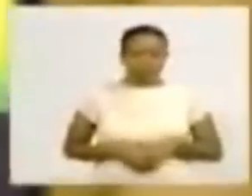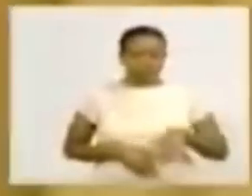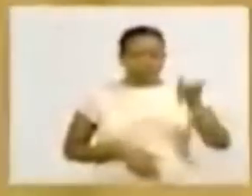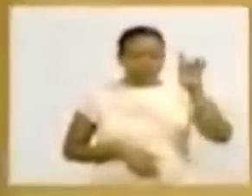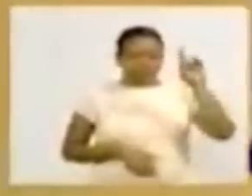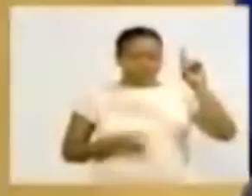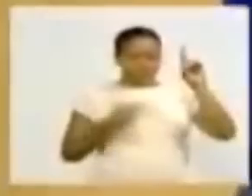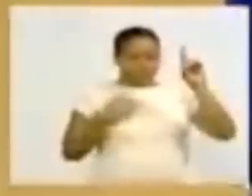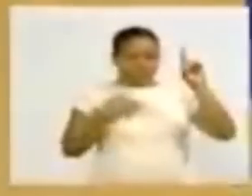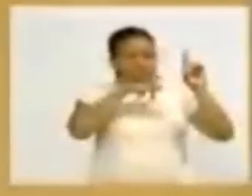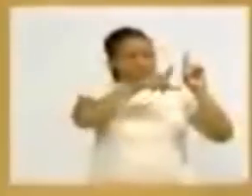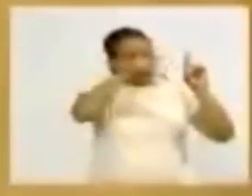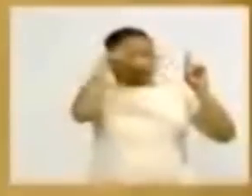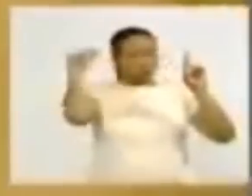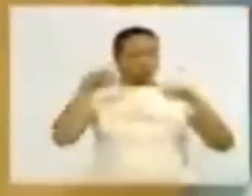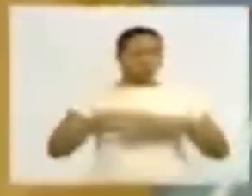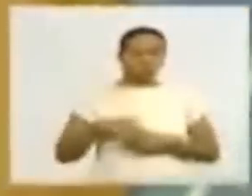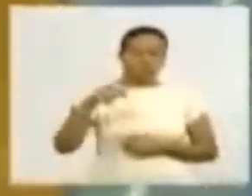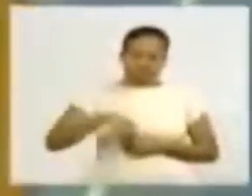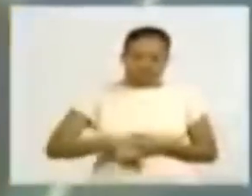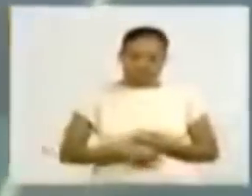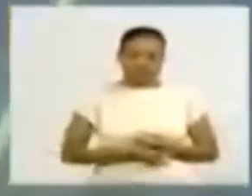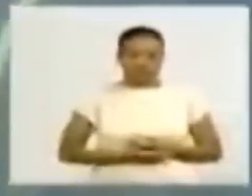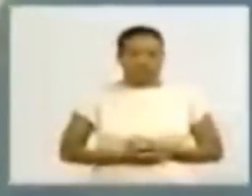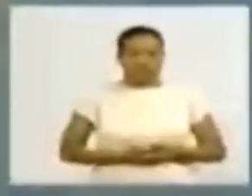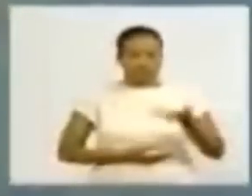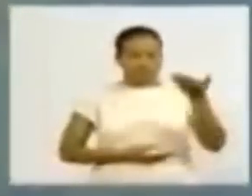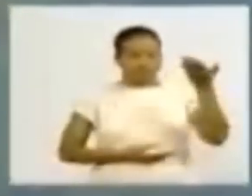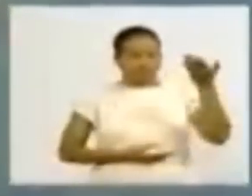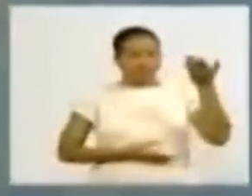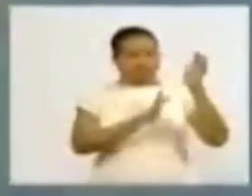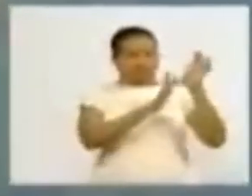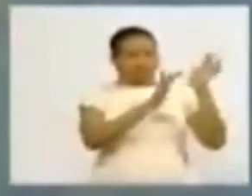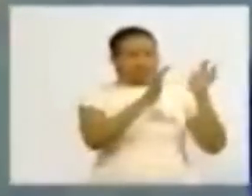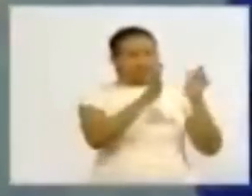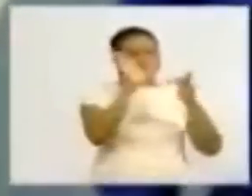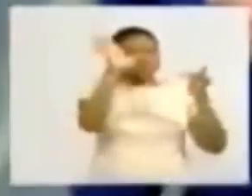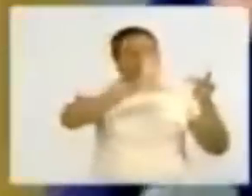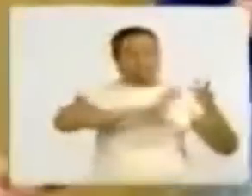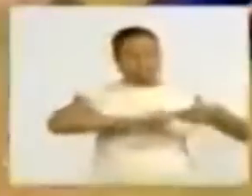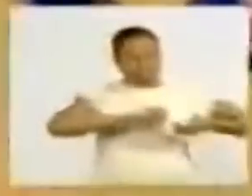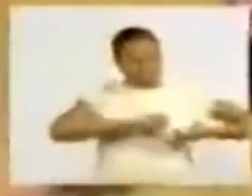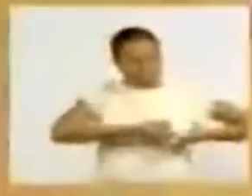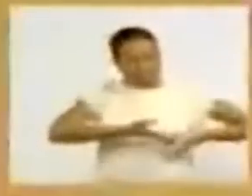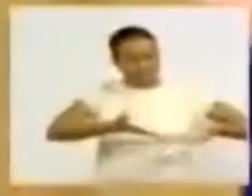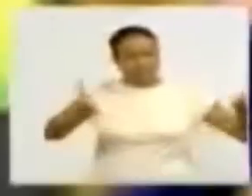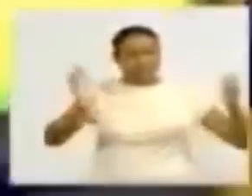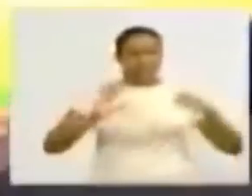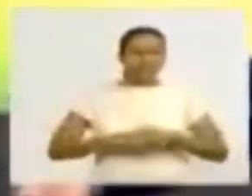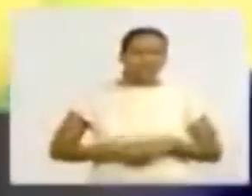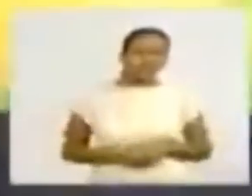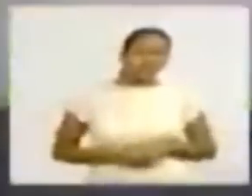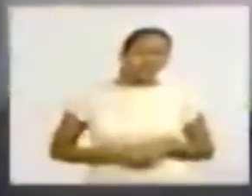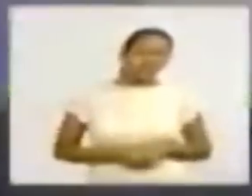O Deus onde eu resolvi mergulhar a minha vida sacerdotal é esse Jesus da festa de hoje, Ele que tem